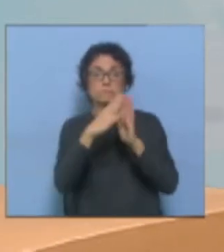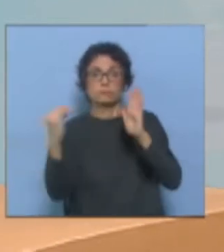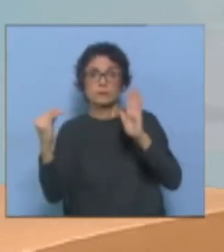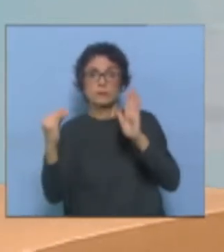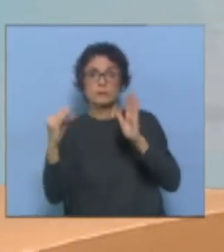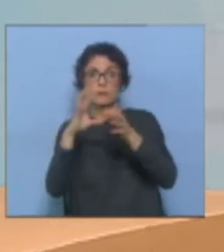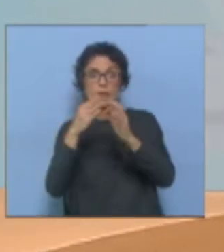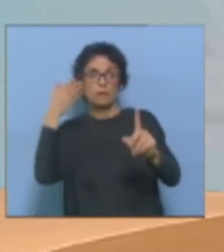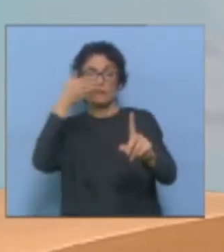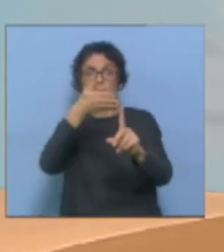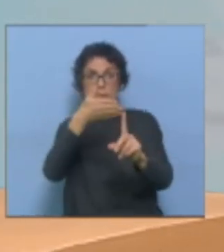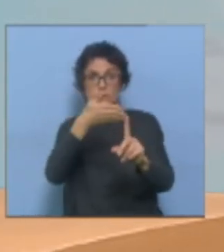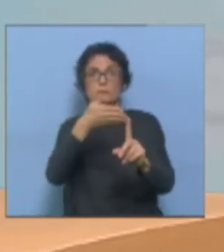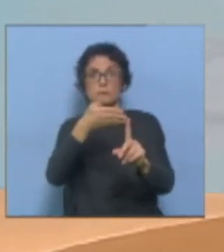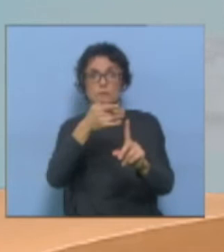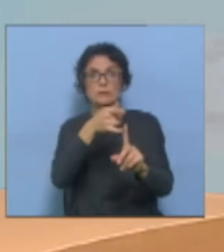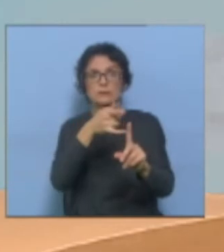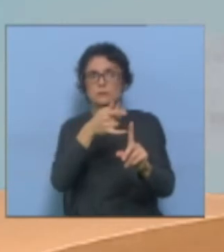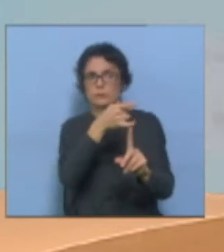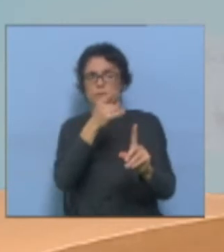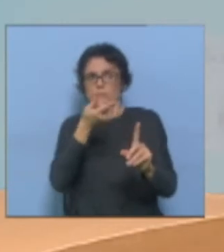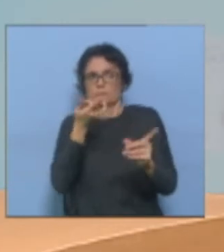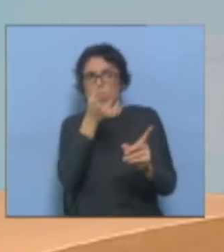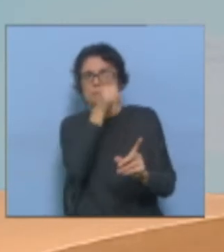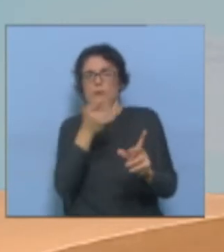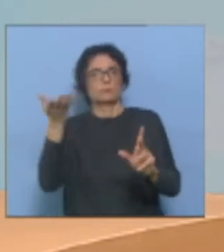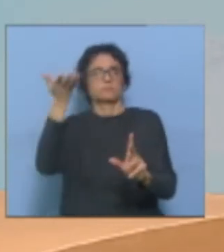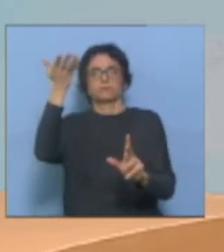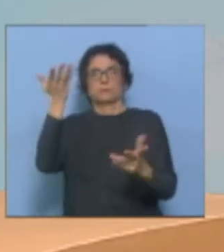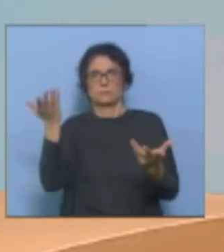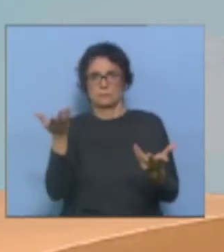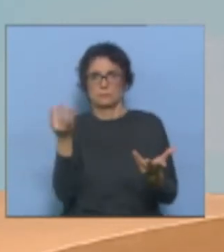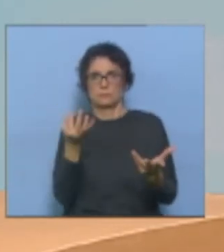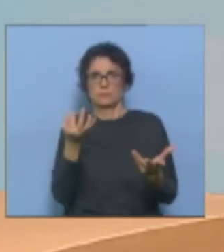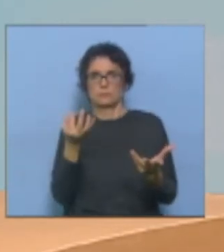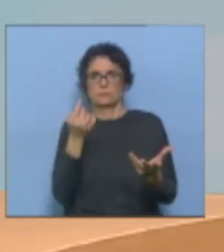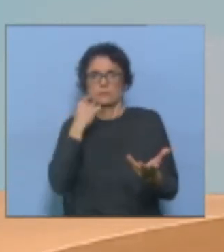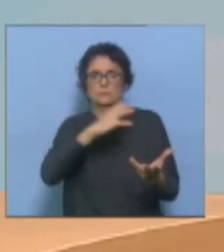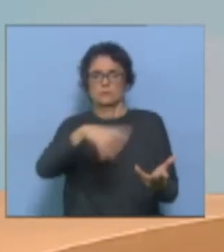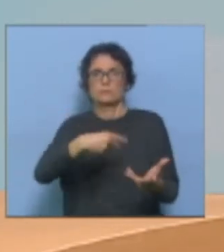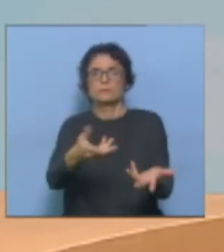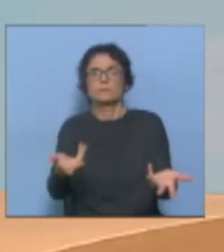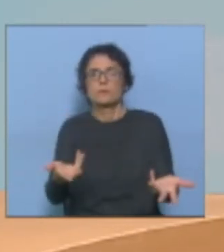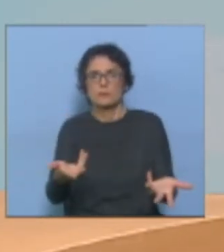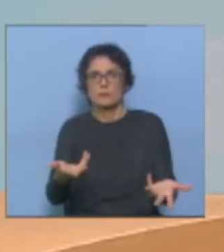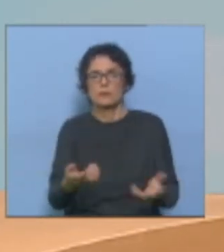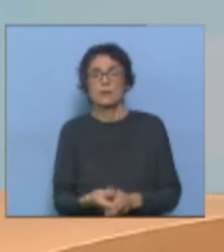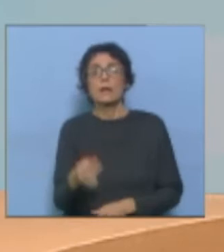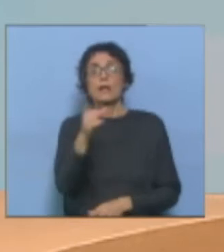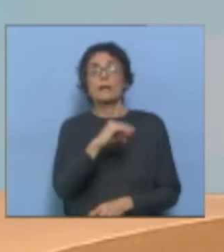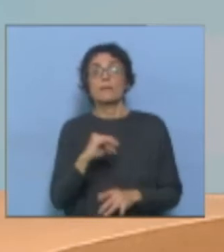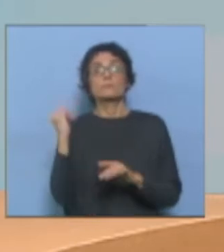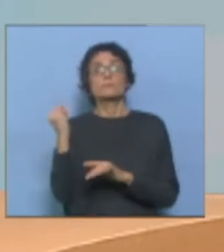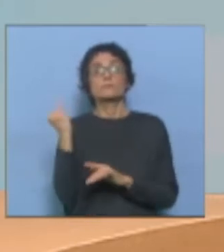grande quanto o mundo, se quisermos. Não é? E depois aqueles que são os institutos de vida